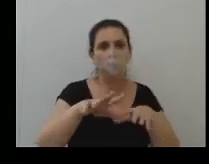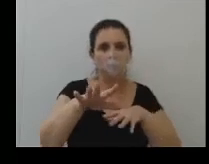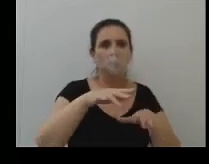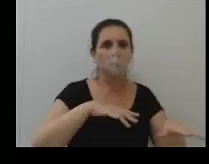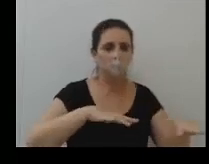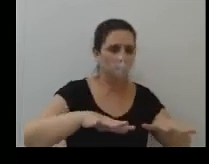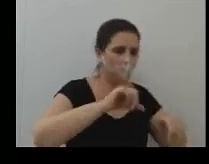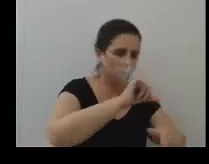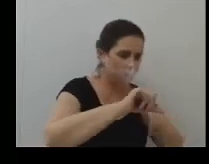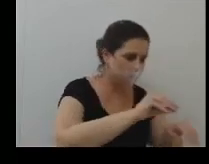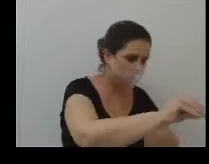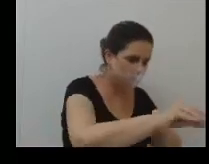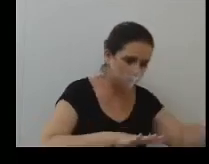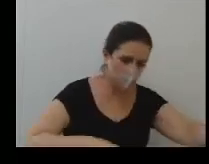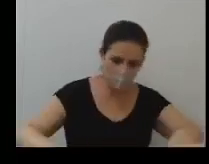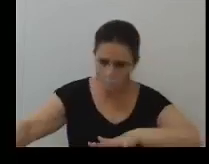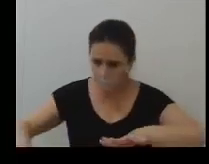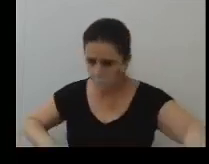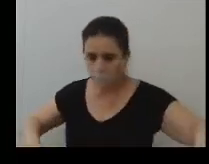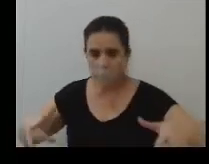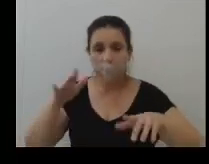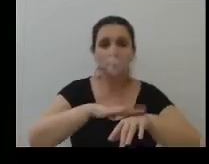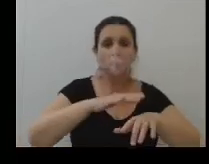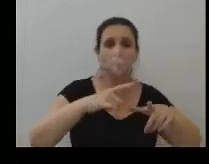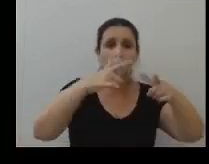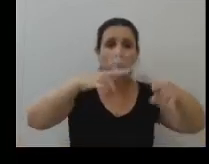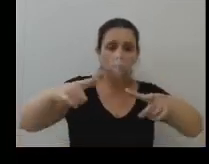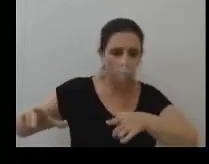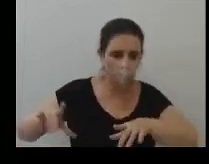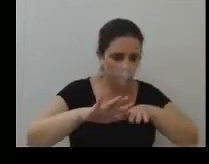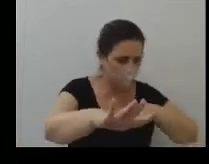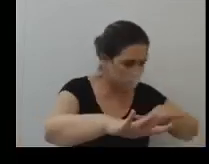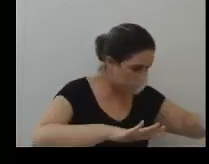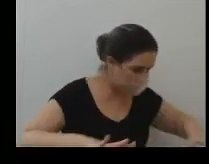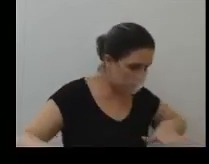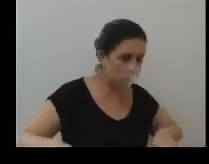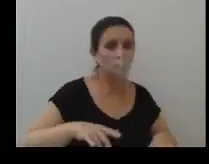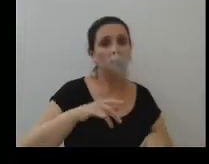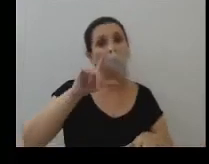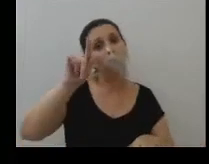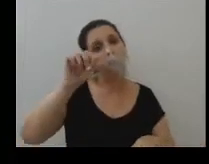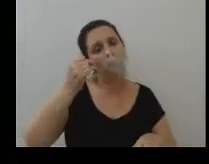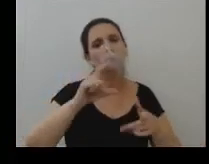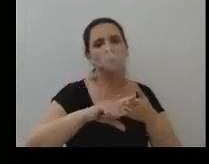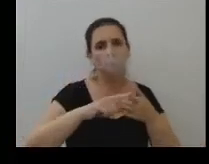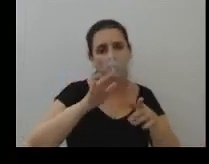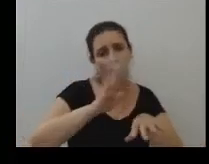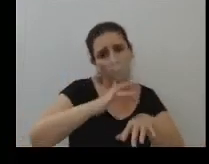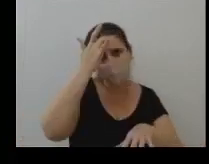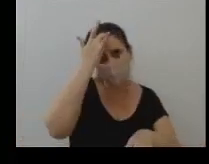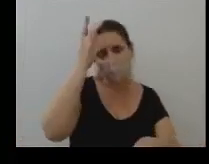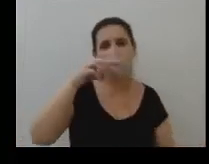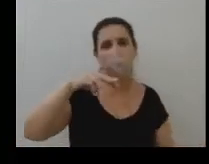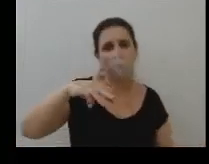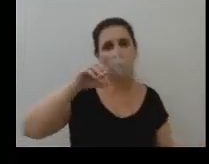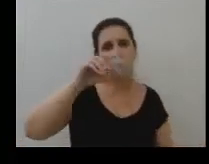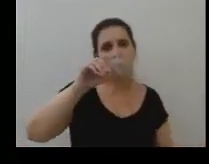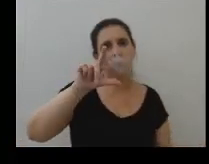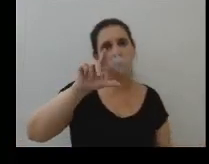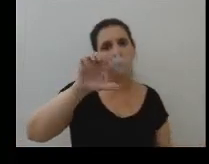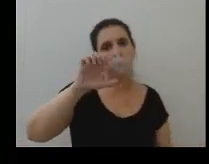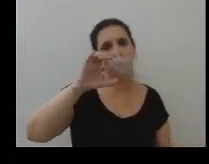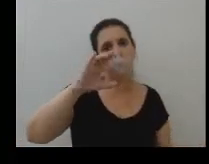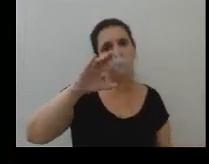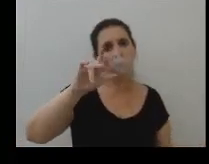como um ferro, como uma barra, no material sólido, mas em um material líquido ou gasoso, as moléculas têm facilidade de